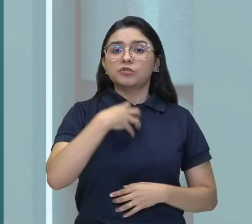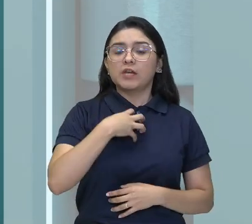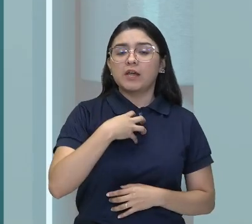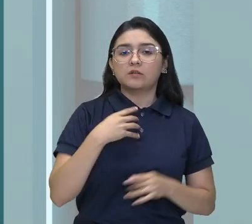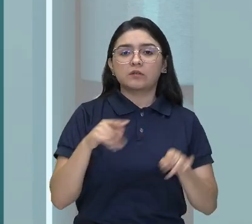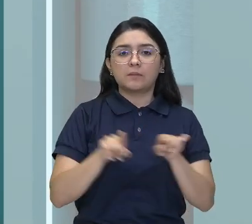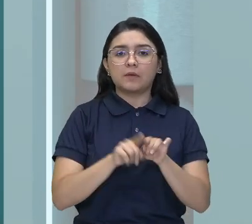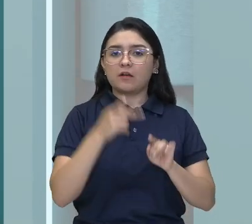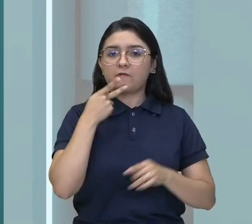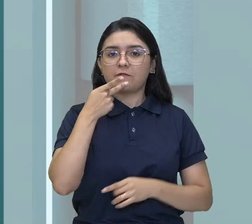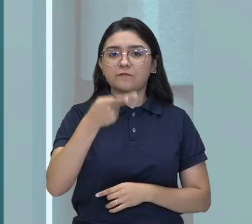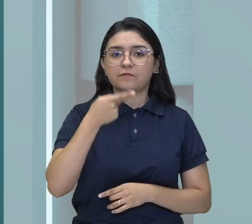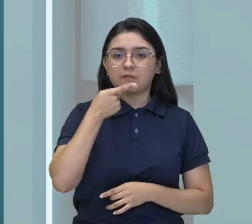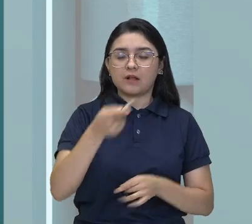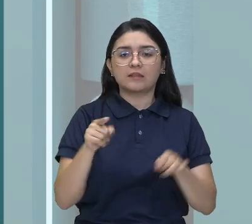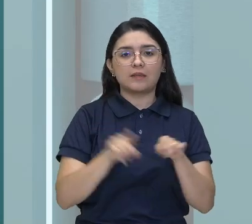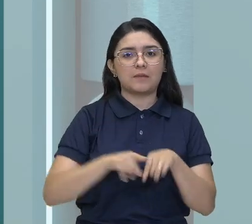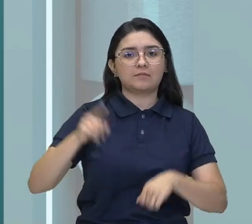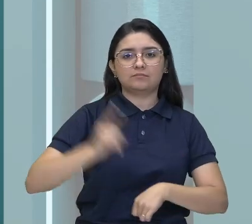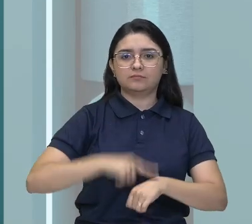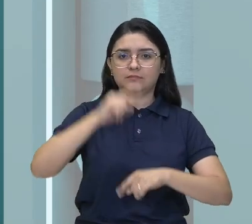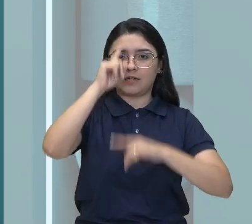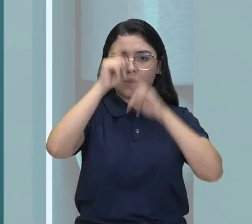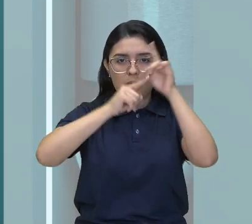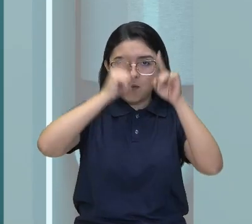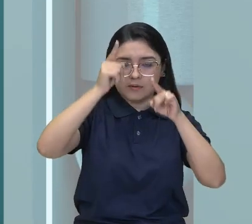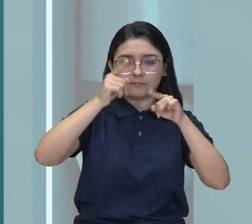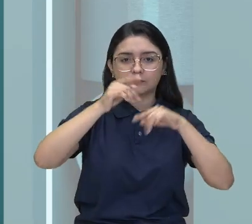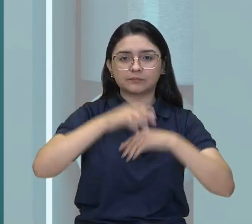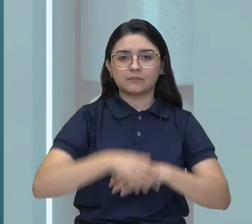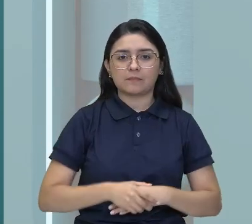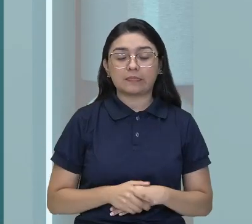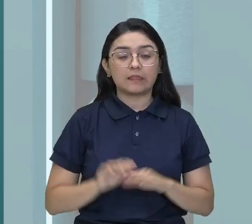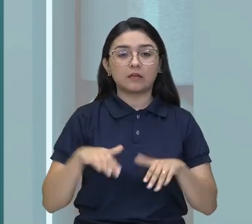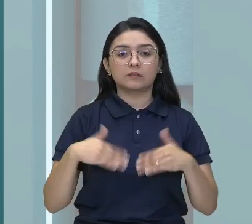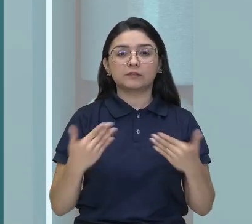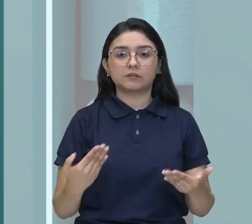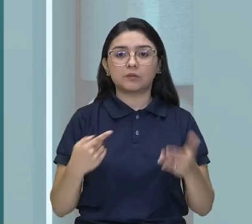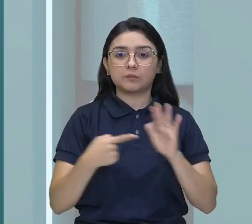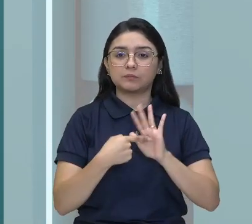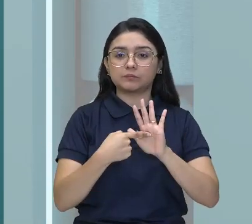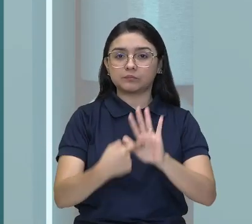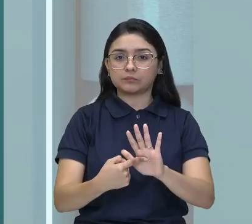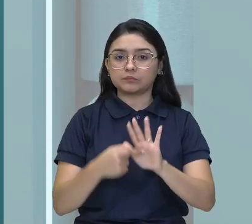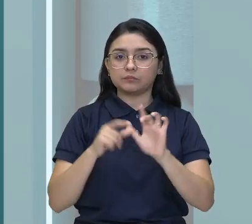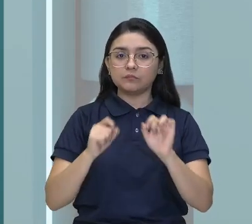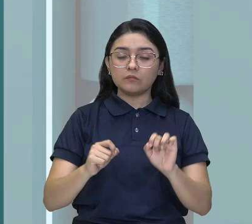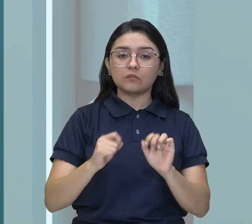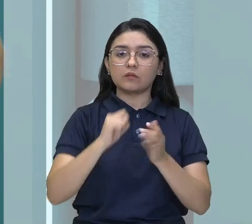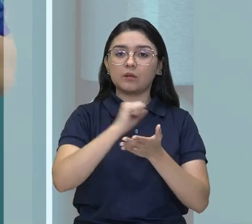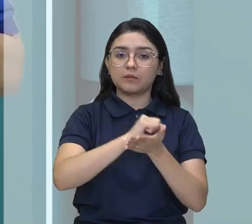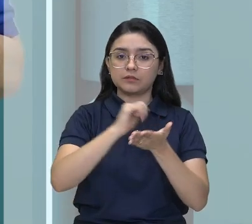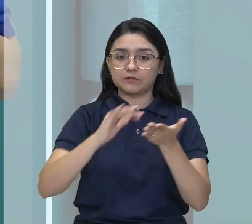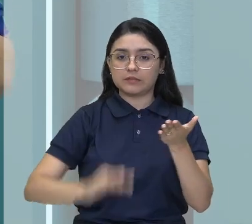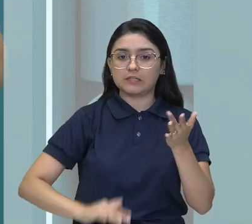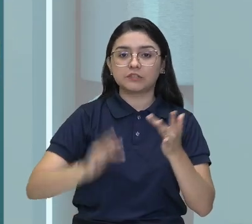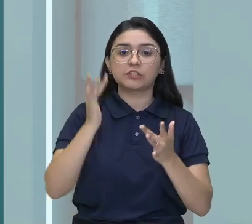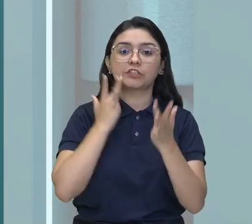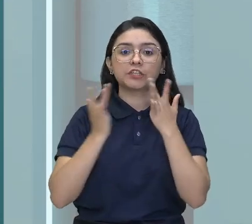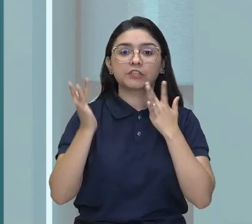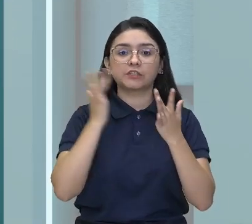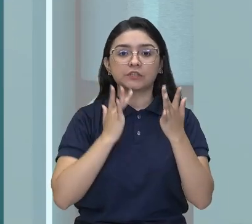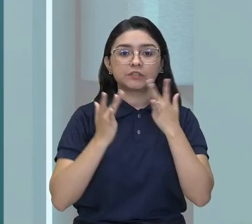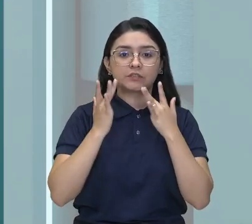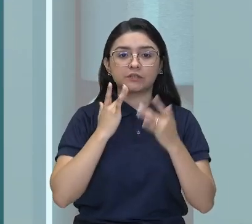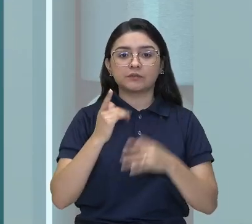dicção, a improvisação também, certo? Então, eu trouxe para vocês uma atividade teatral, tá? Que